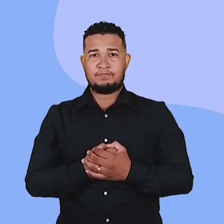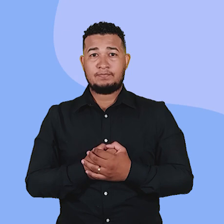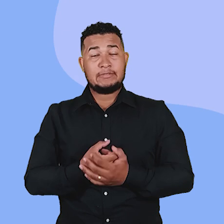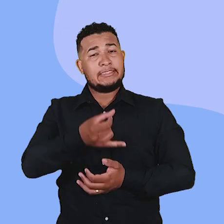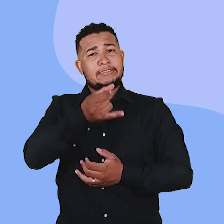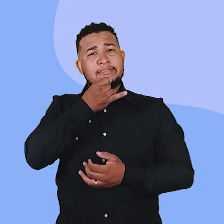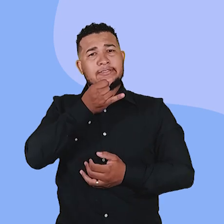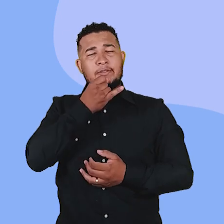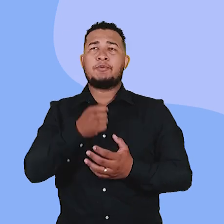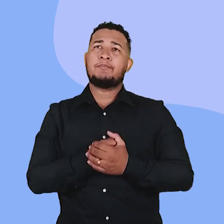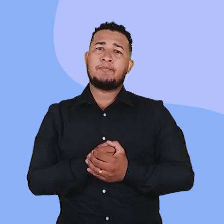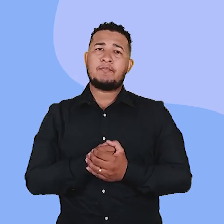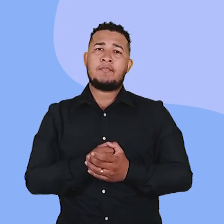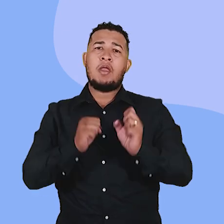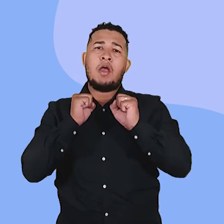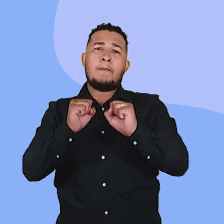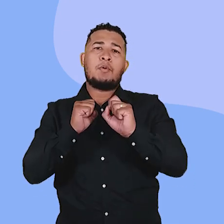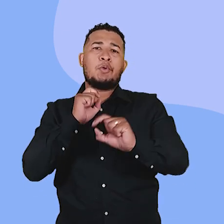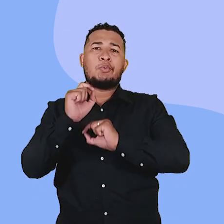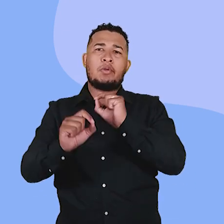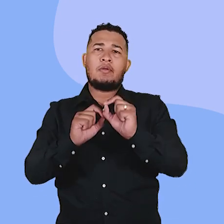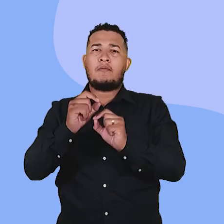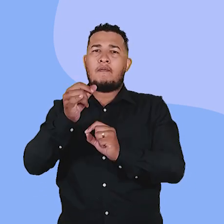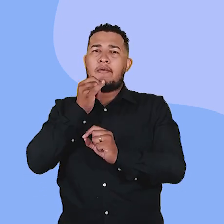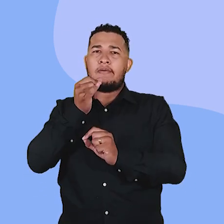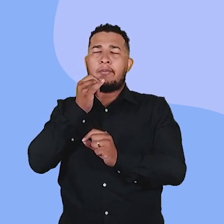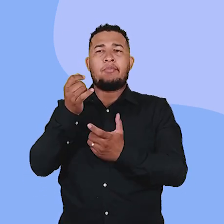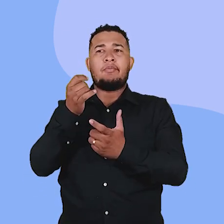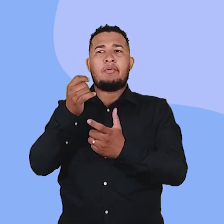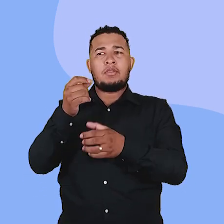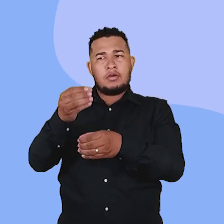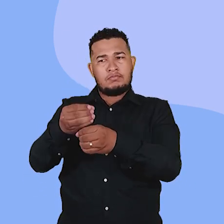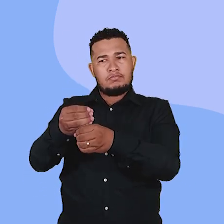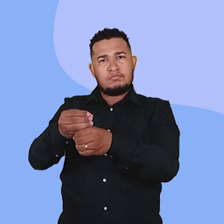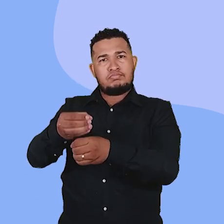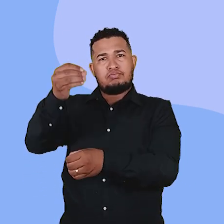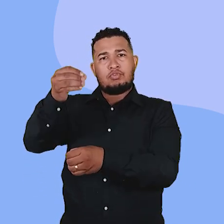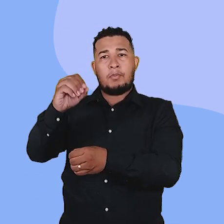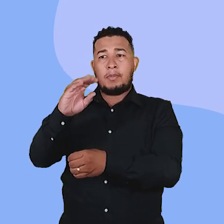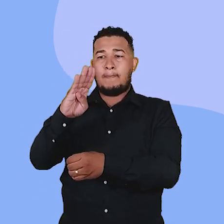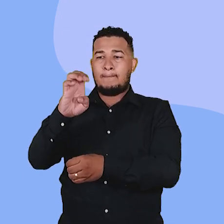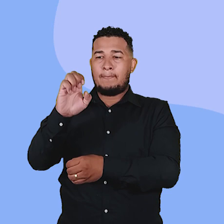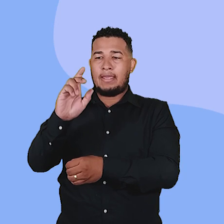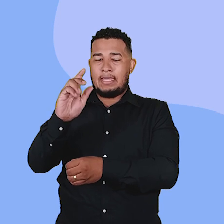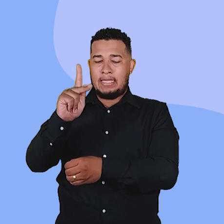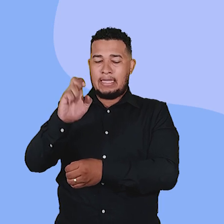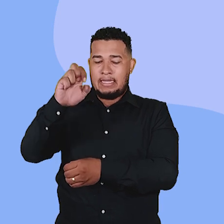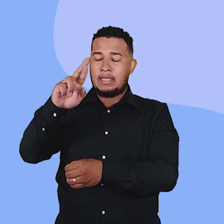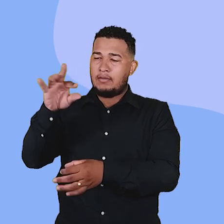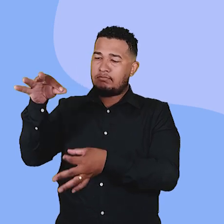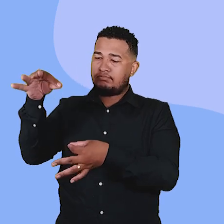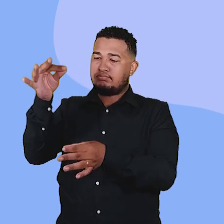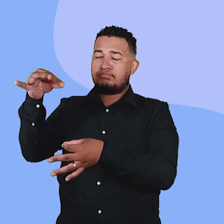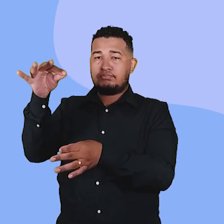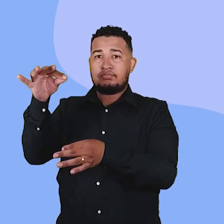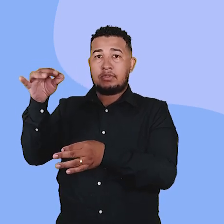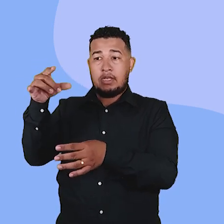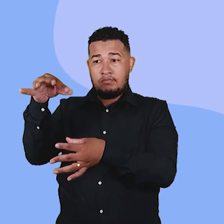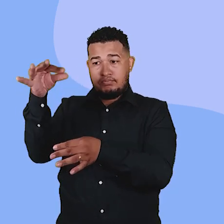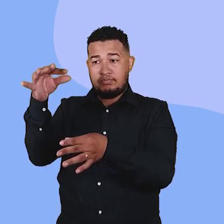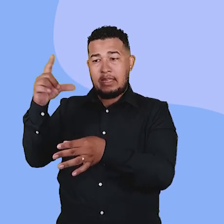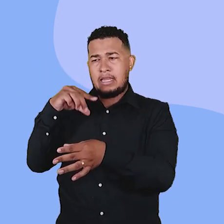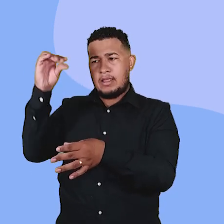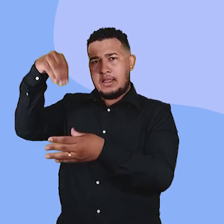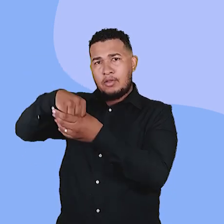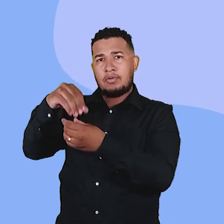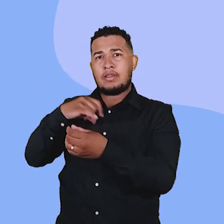Por exemplo, eu posso ter aí um becker, esse recipiente, o nome dele é becker, e dentro dele aí um líquido.